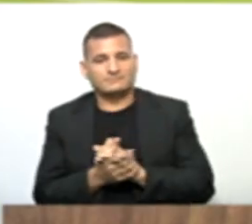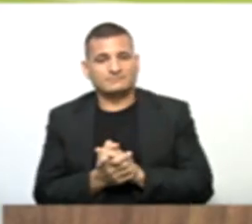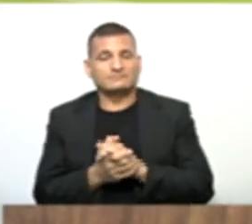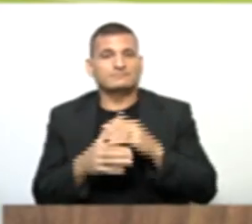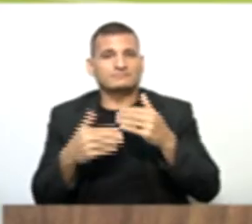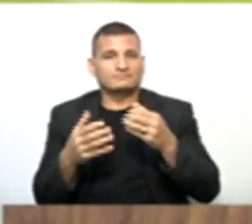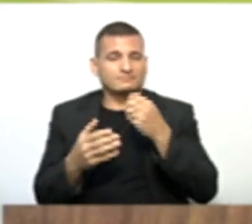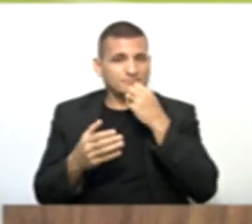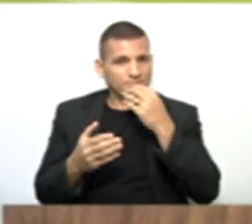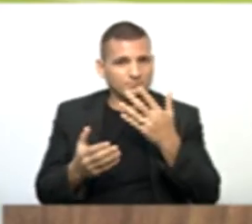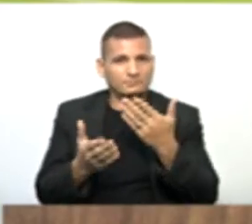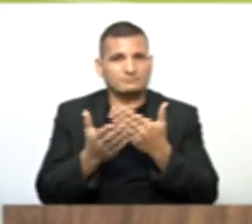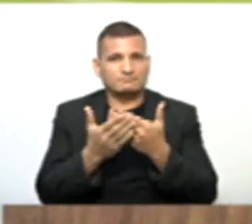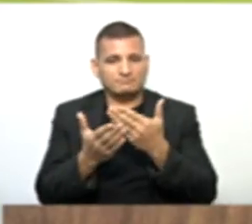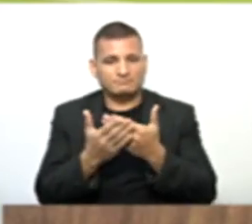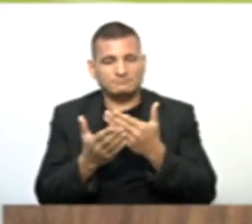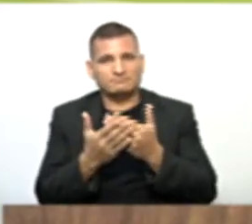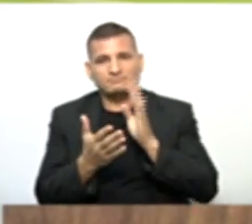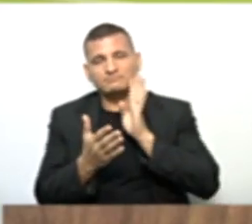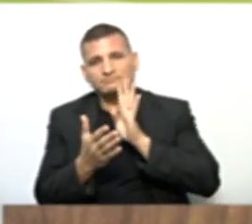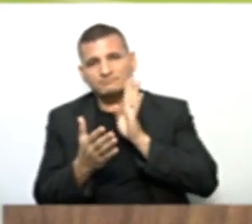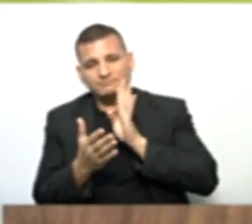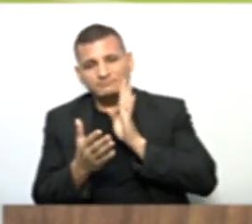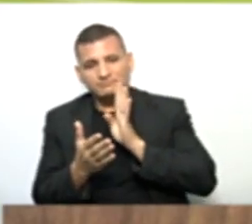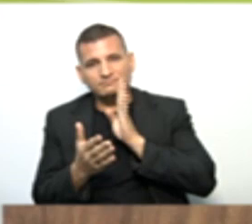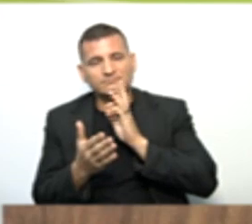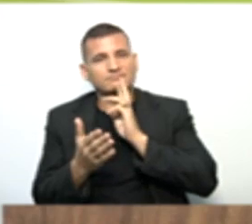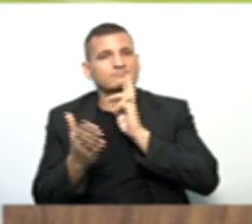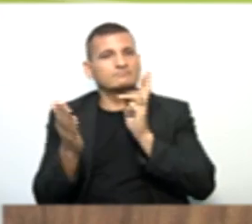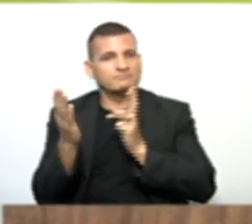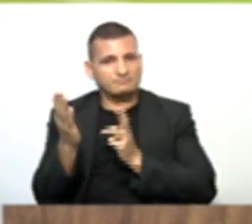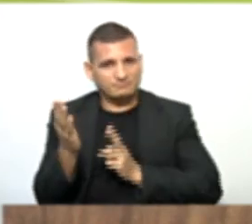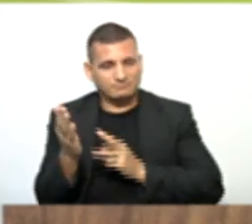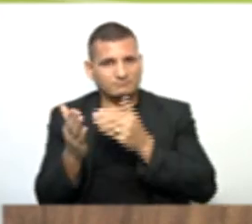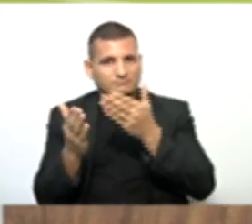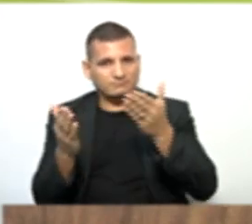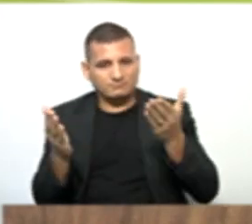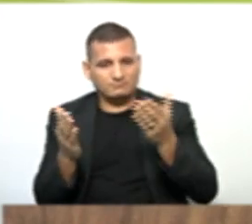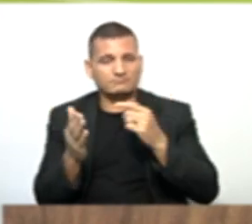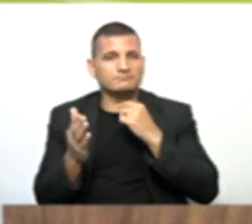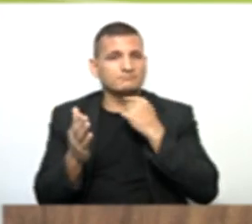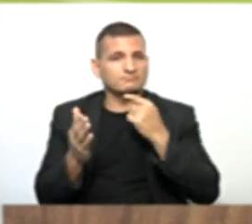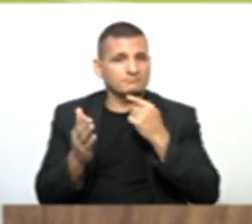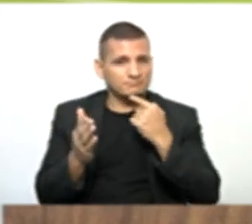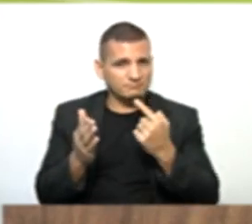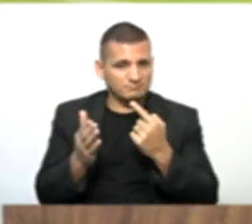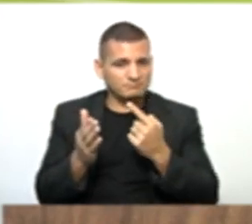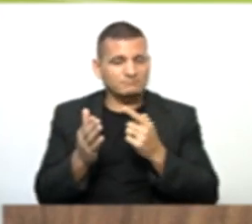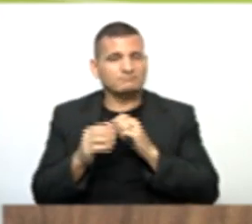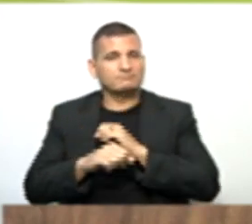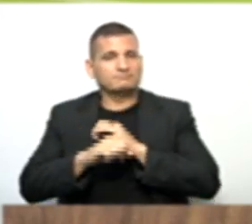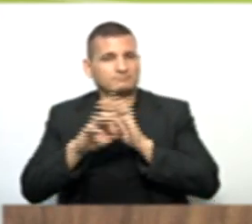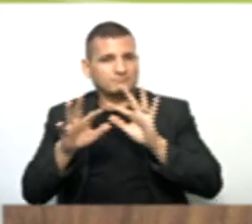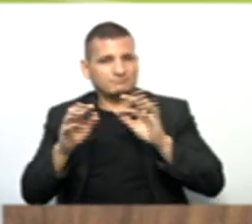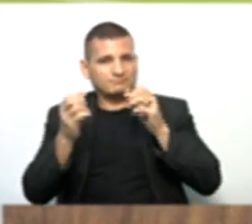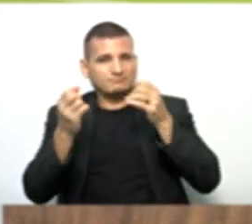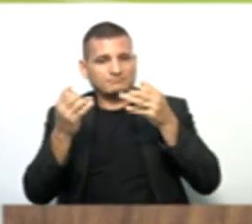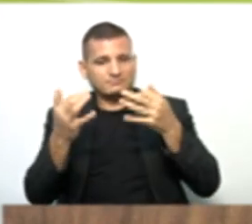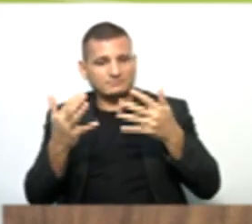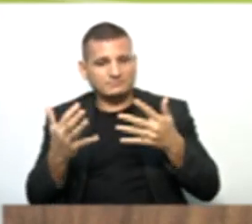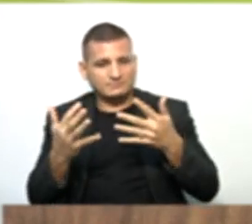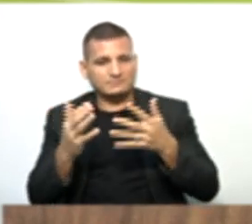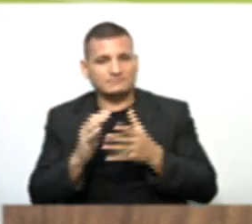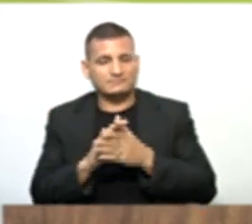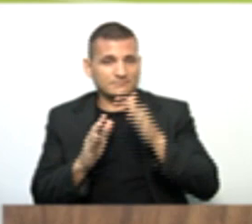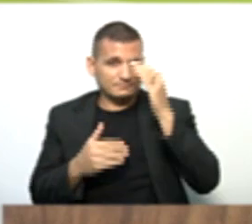Foi muito boa a aula, foi muito legal as respostas de vocês, a dúvida que a gente pôde esclarecer.